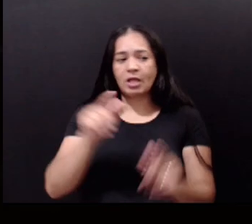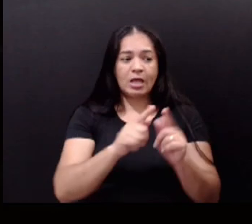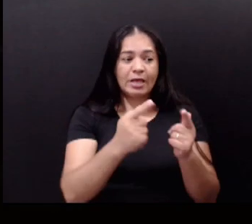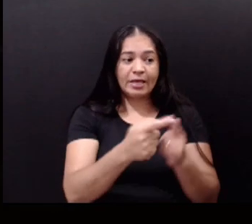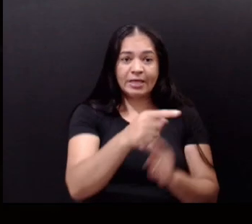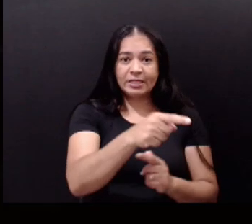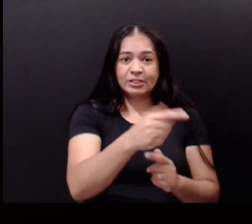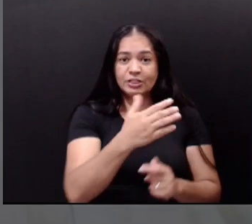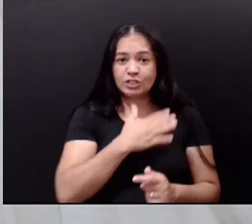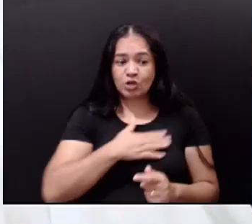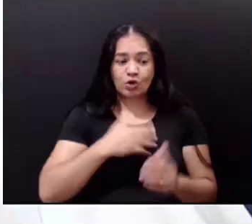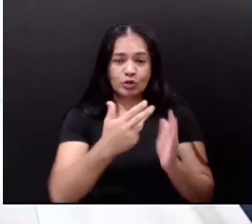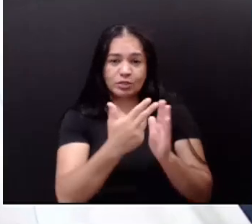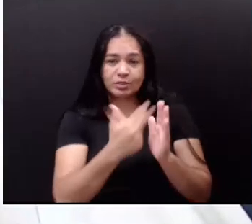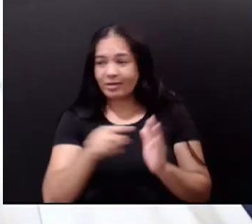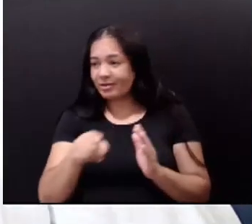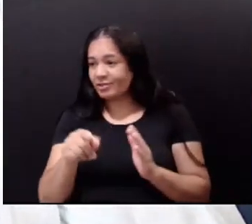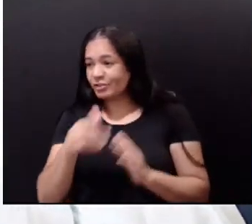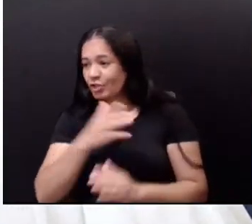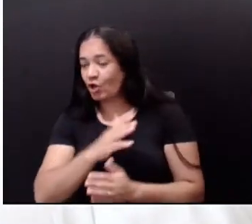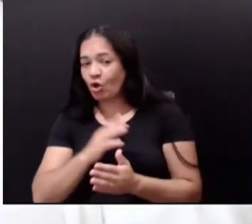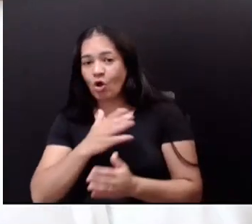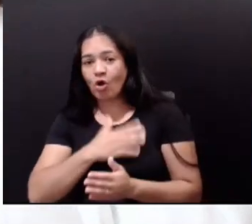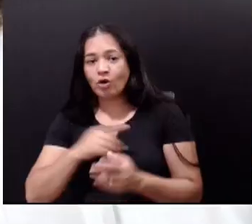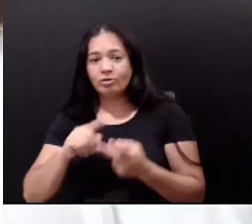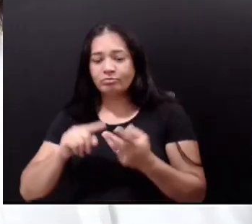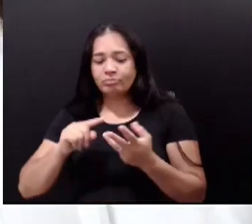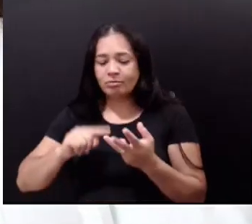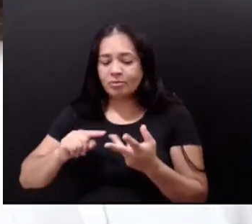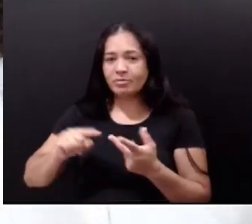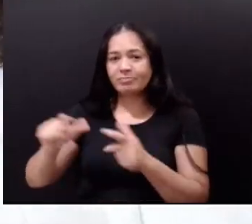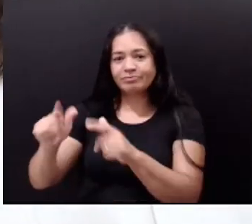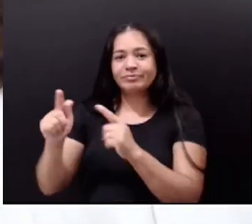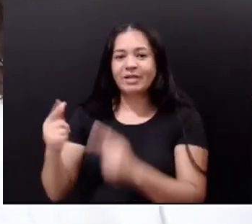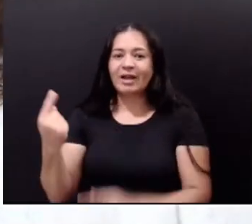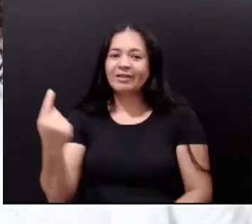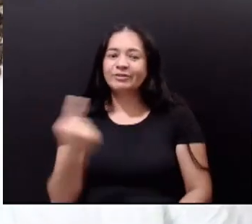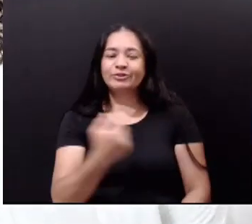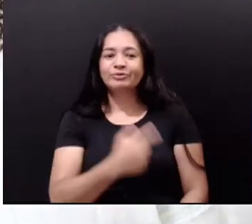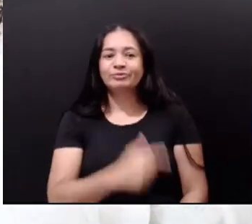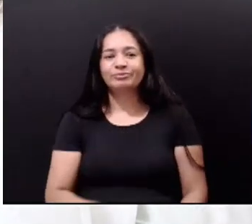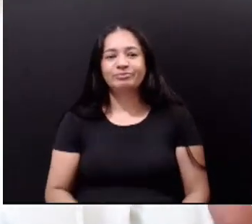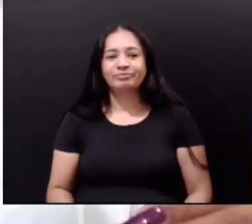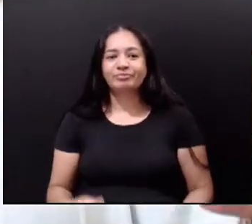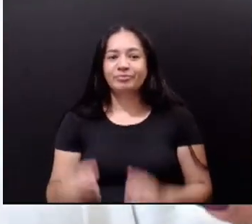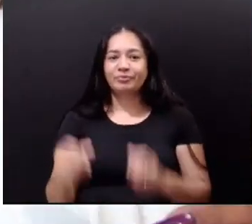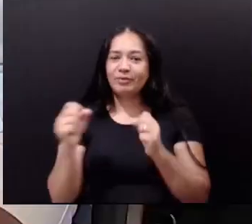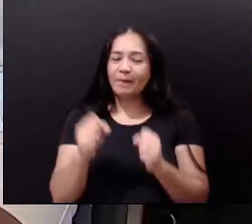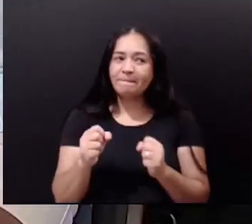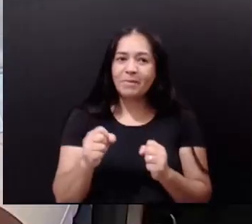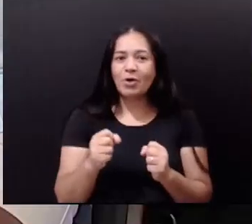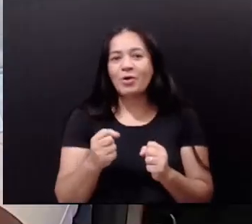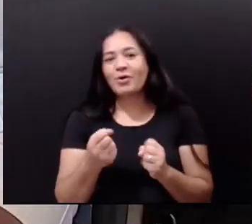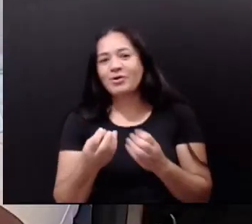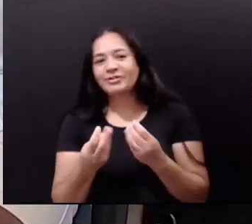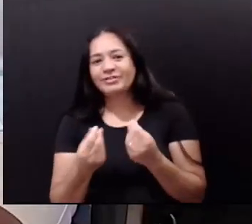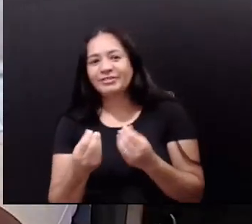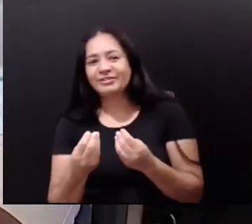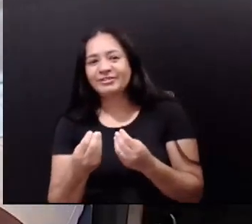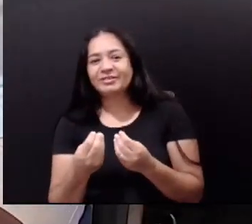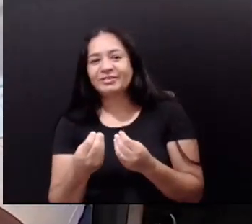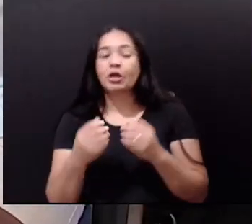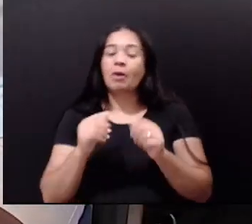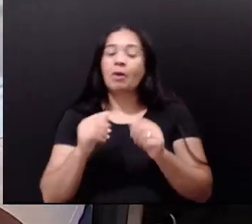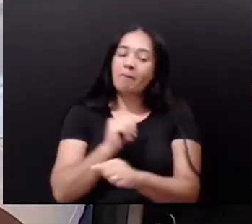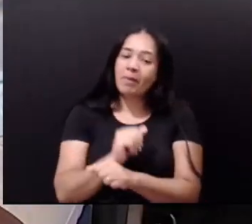daquilo. E aí pensa-se no percurso, nesse percurso que ele pode ser desviado, Sim. Ele pode ser pausado e aí ele pode continuar